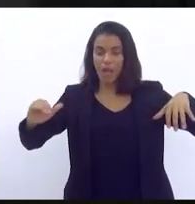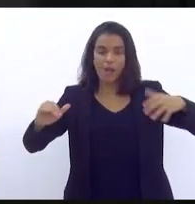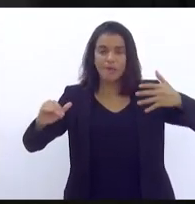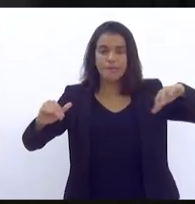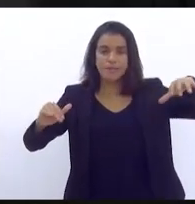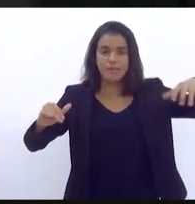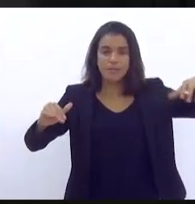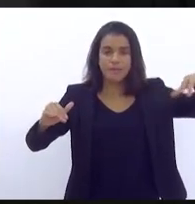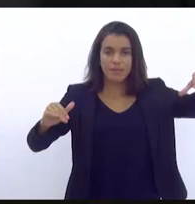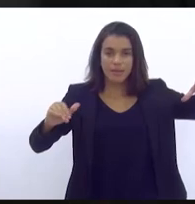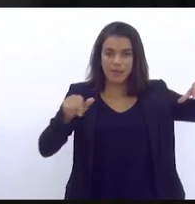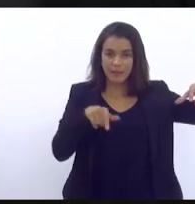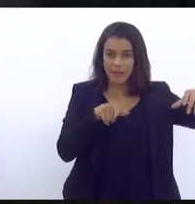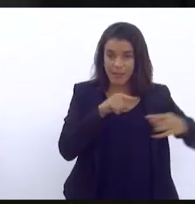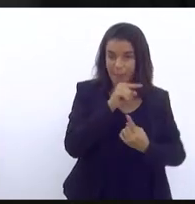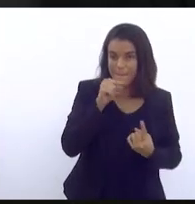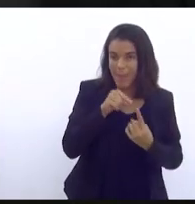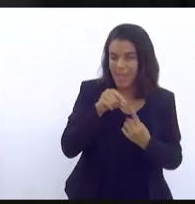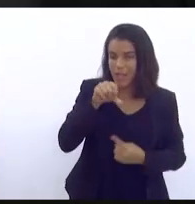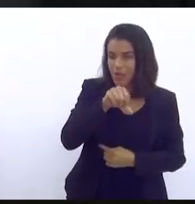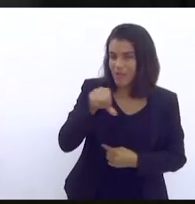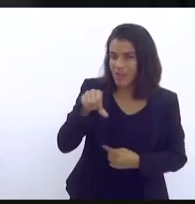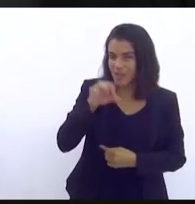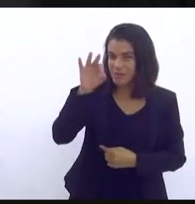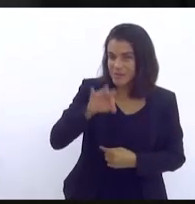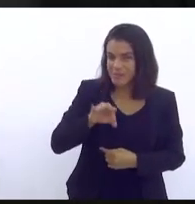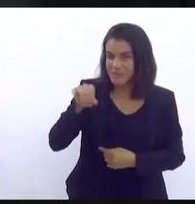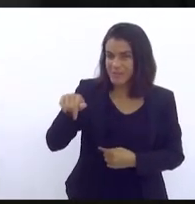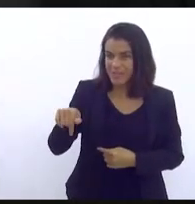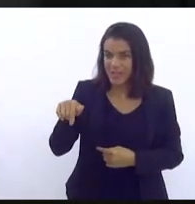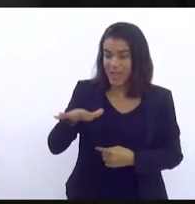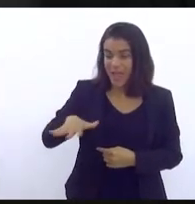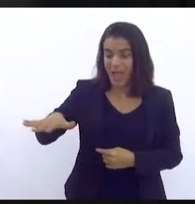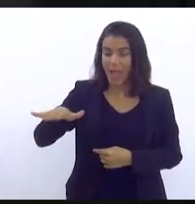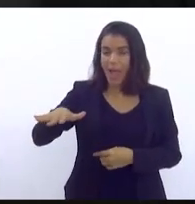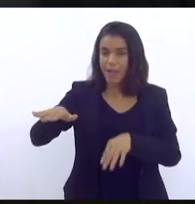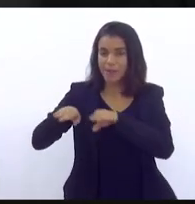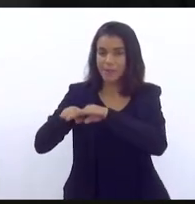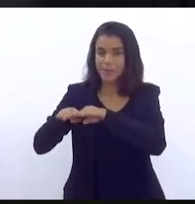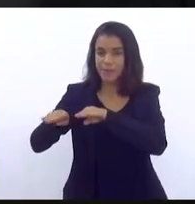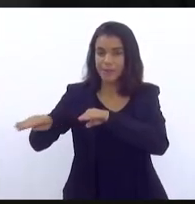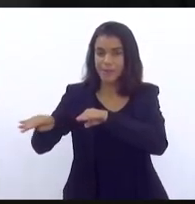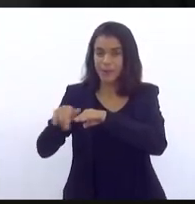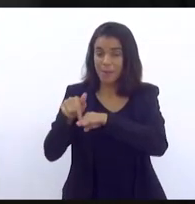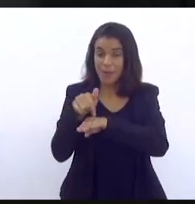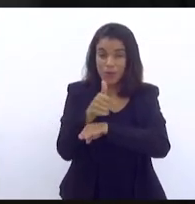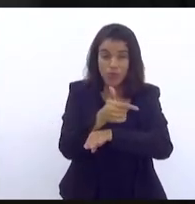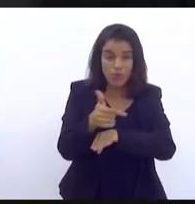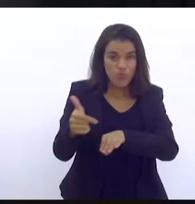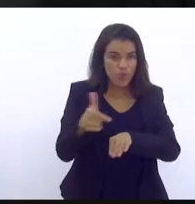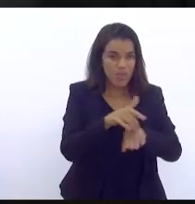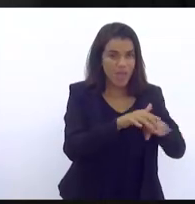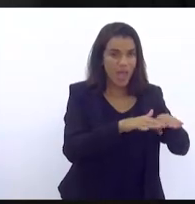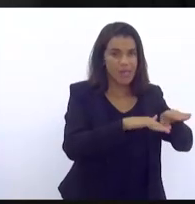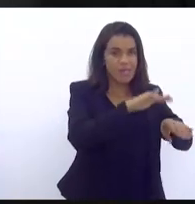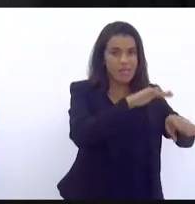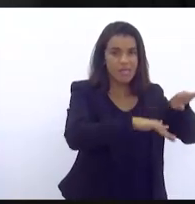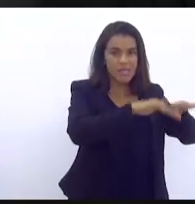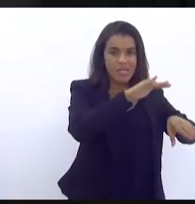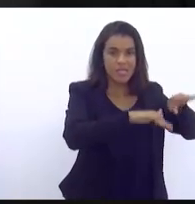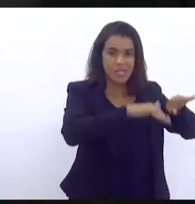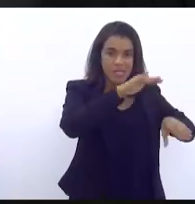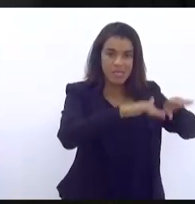que vai ter meta de 99% de abastecimento de água na área regular Mas não vai ter isso na área